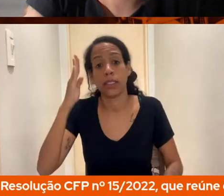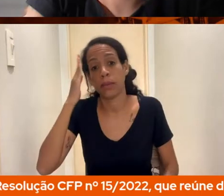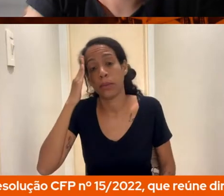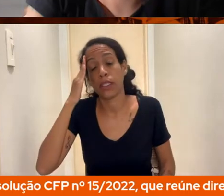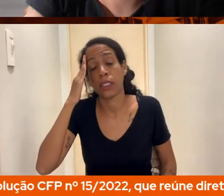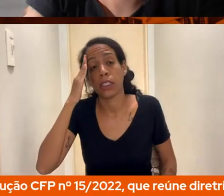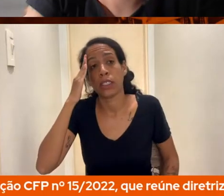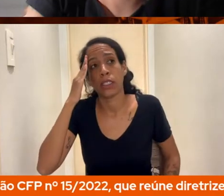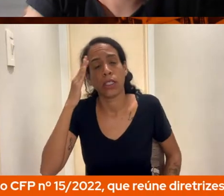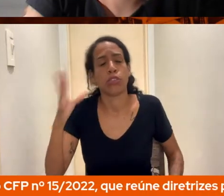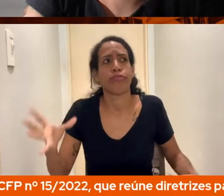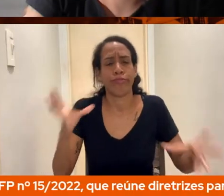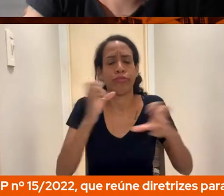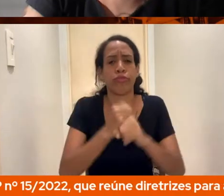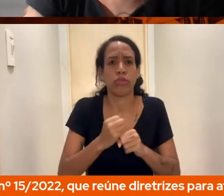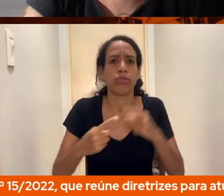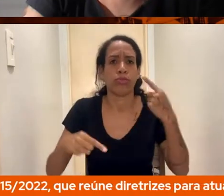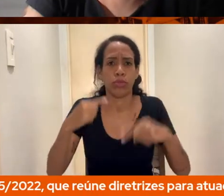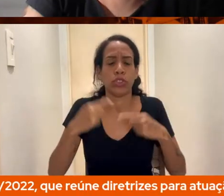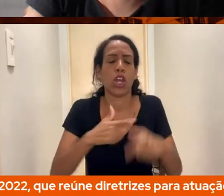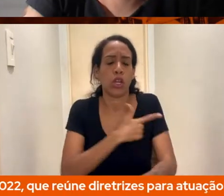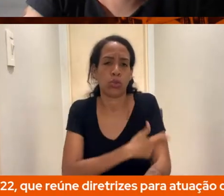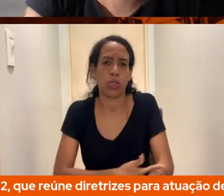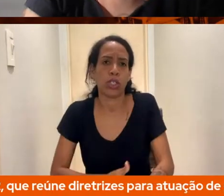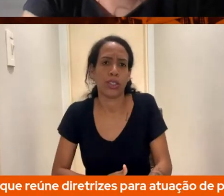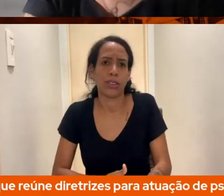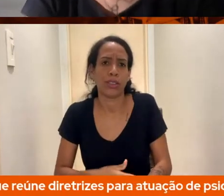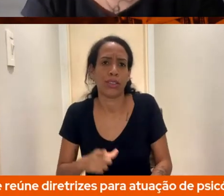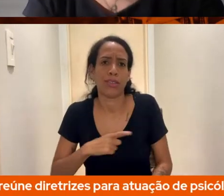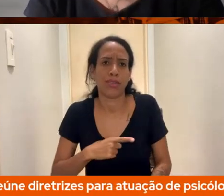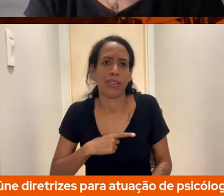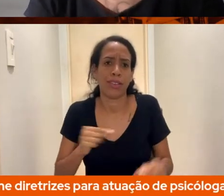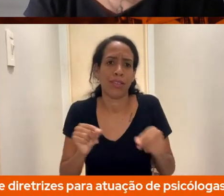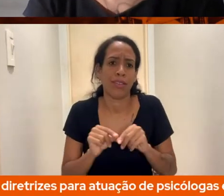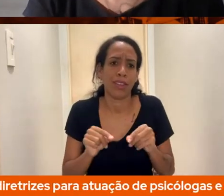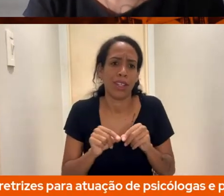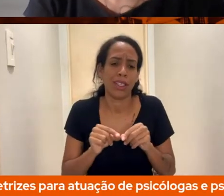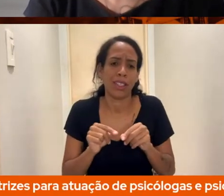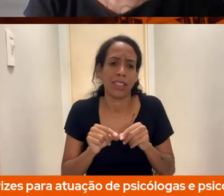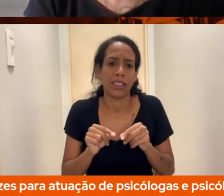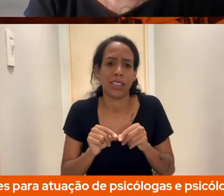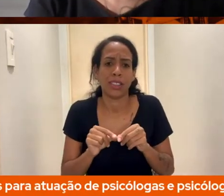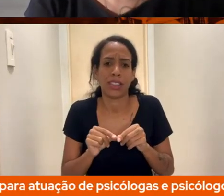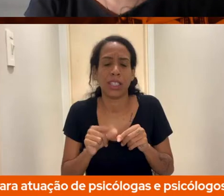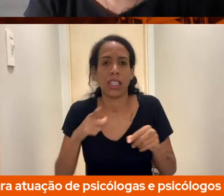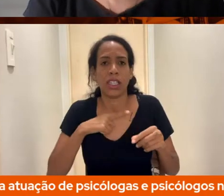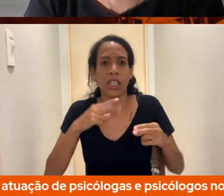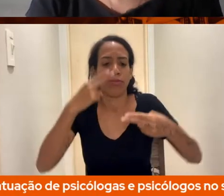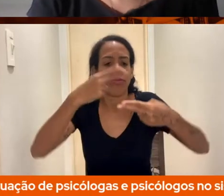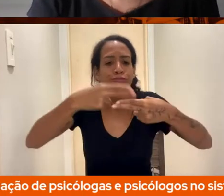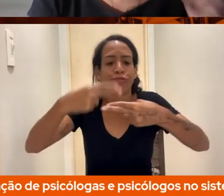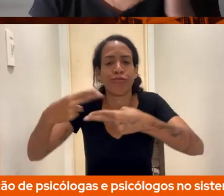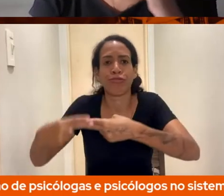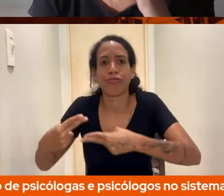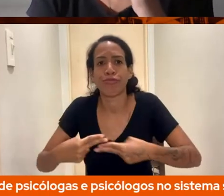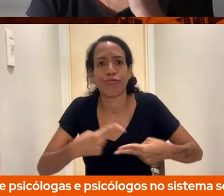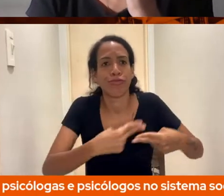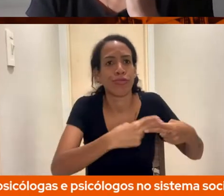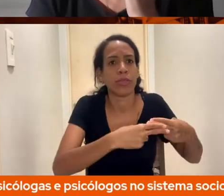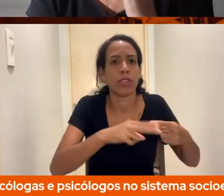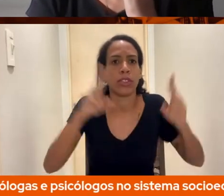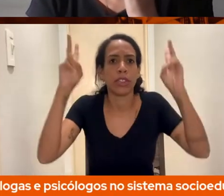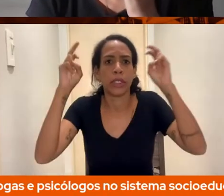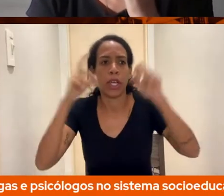todas as políticas, né? Que educação é essa que a gente tem feito? Tem muitos comentários aqui no chat falando sobre as questões